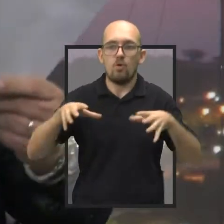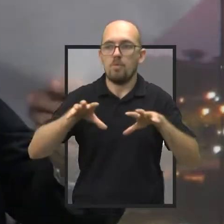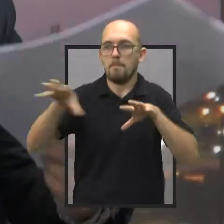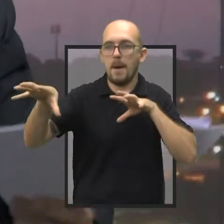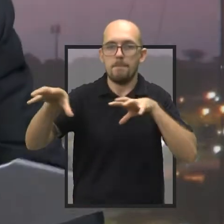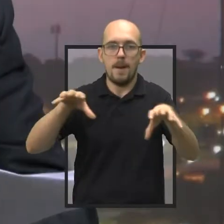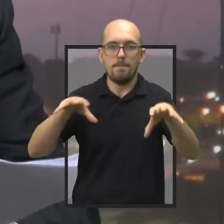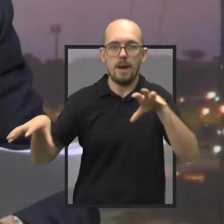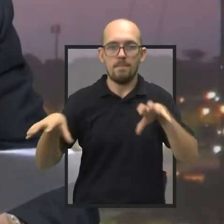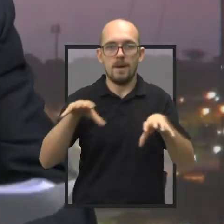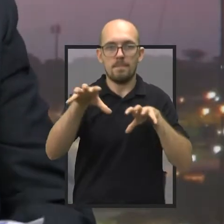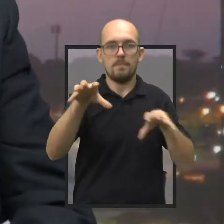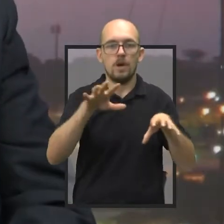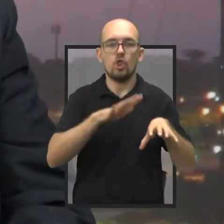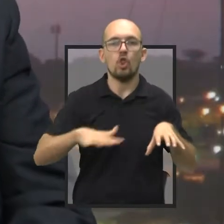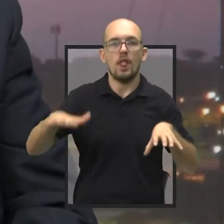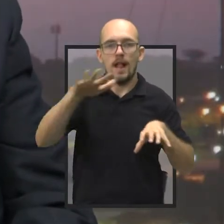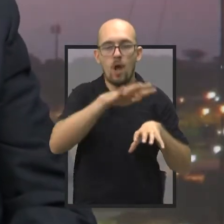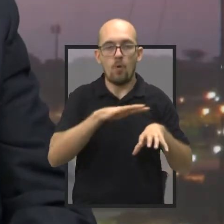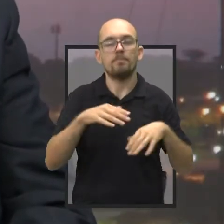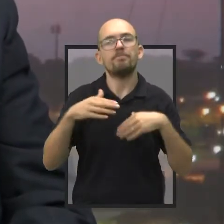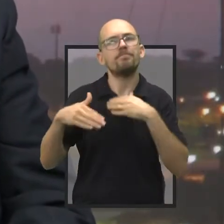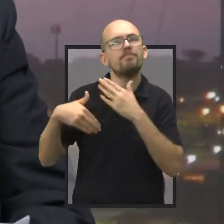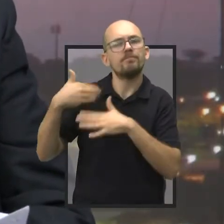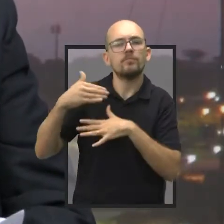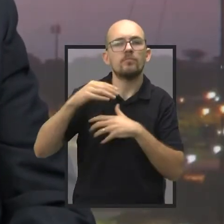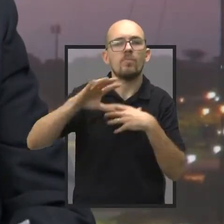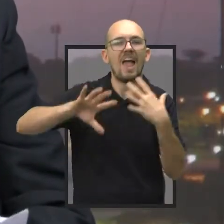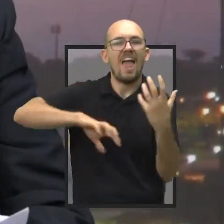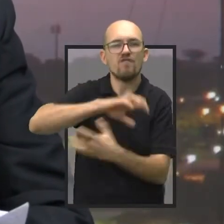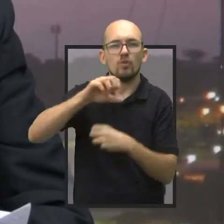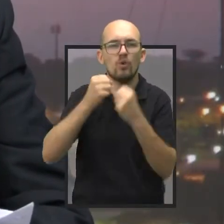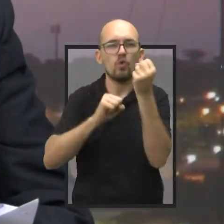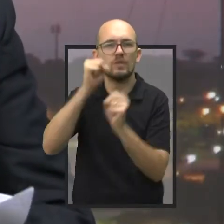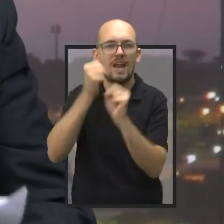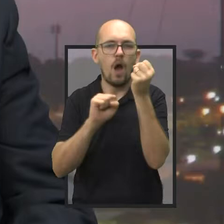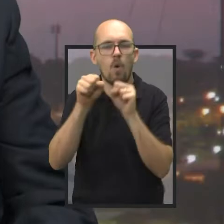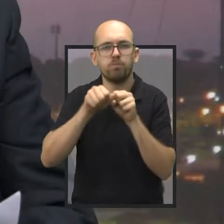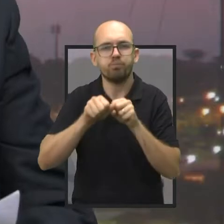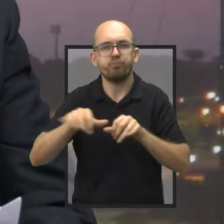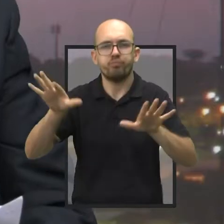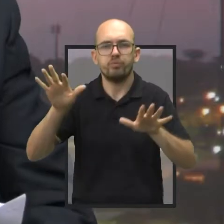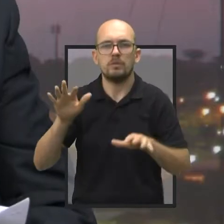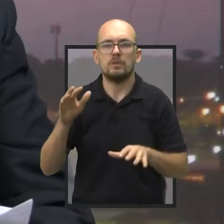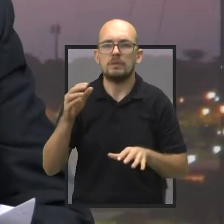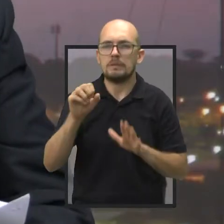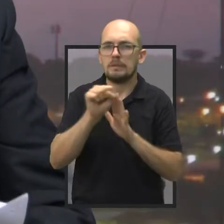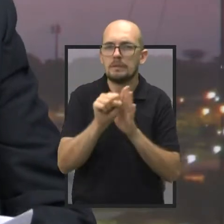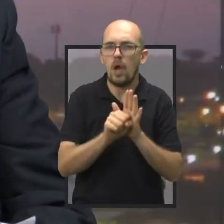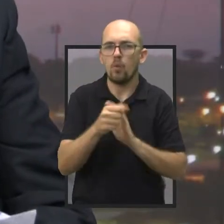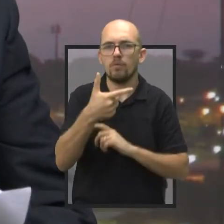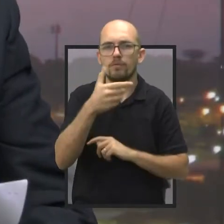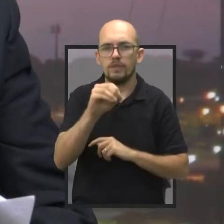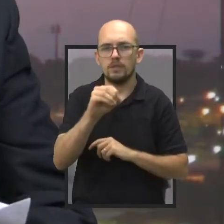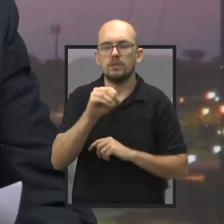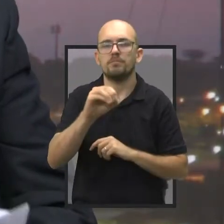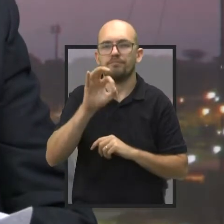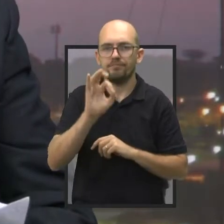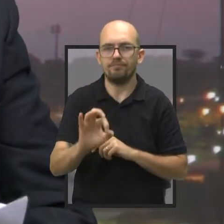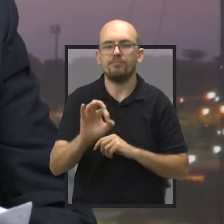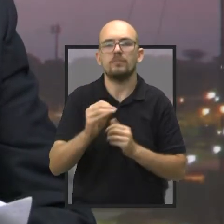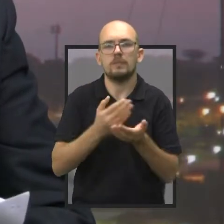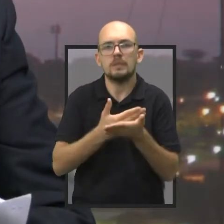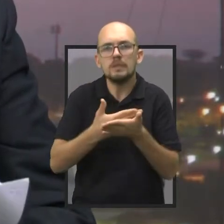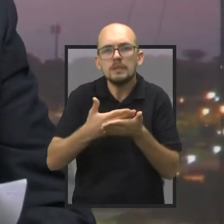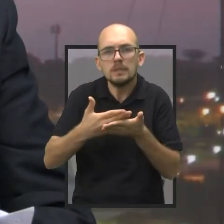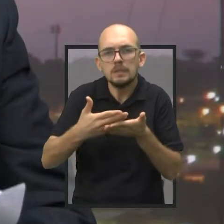numa abrangência total. Após a Revolução Industrial, mais precisamente após o século XX, é que se